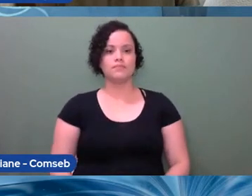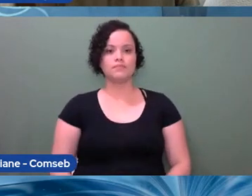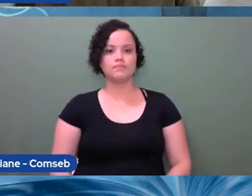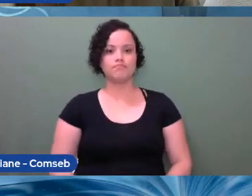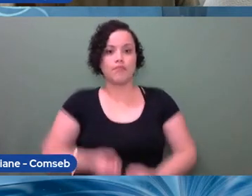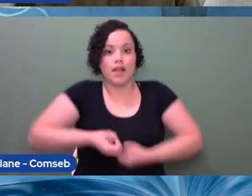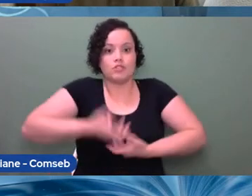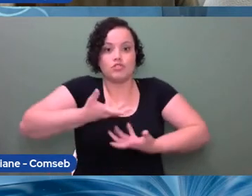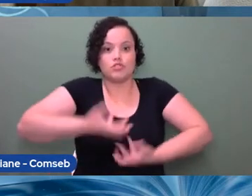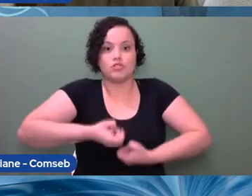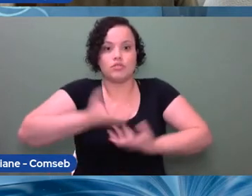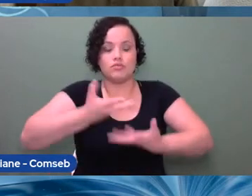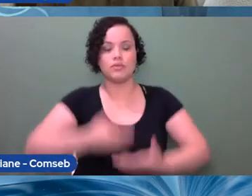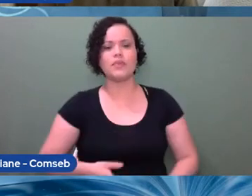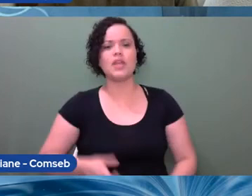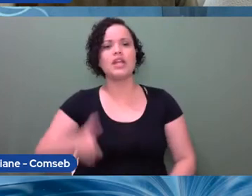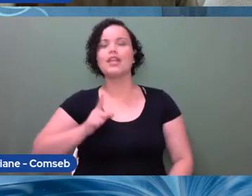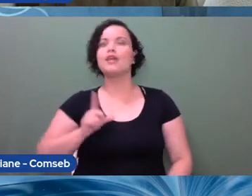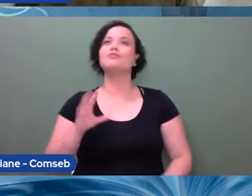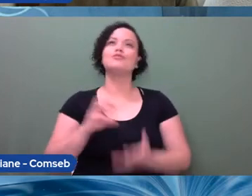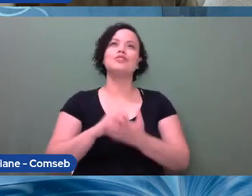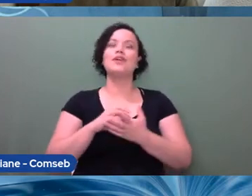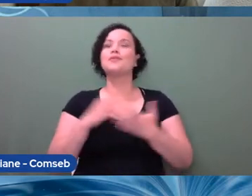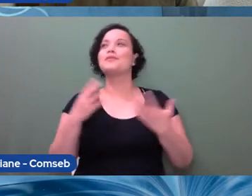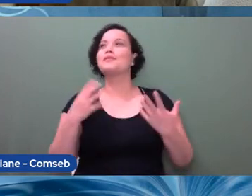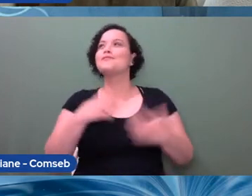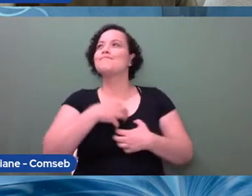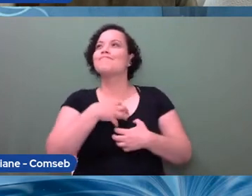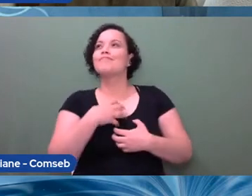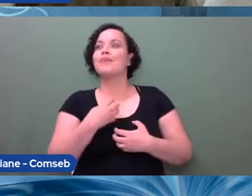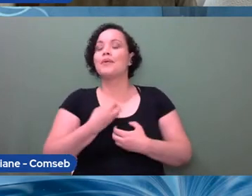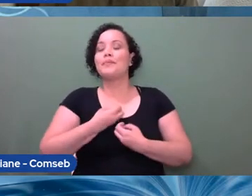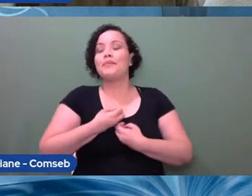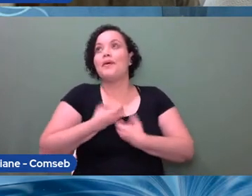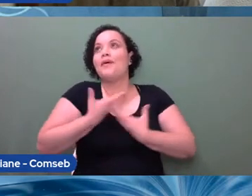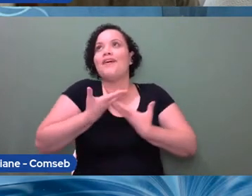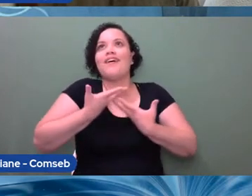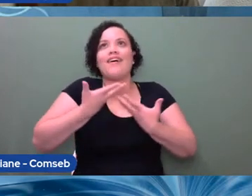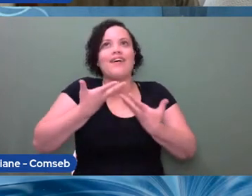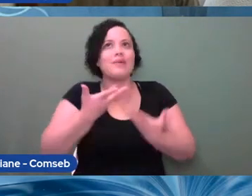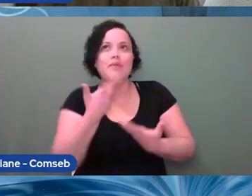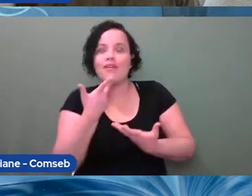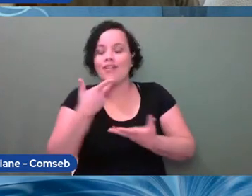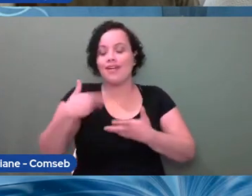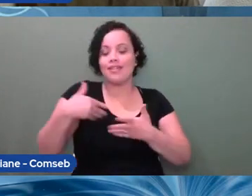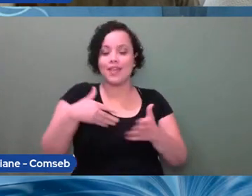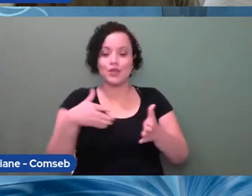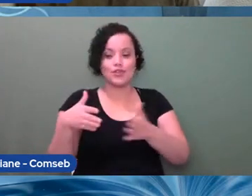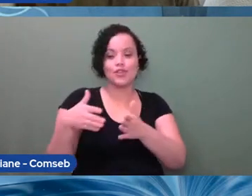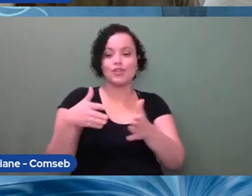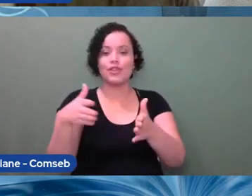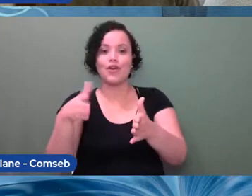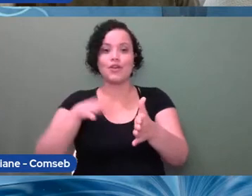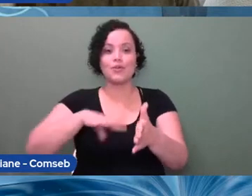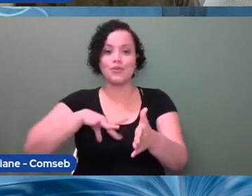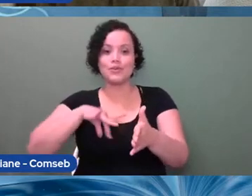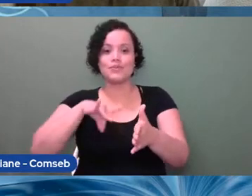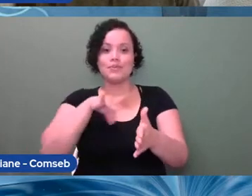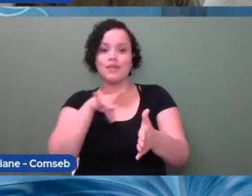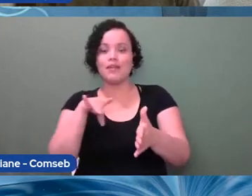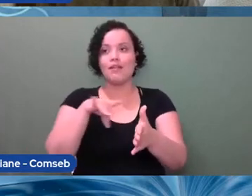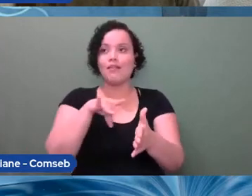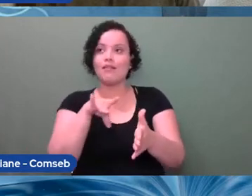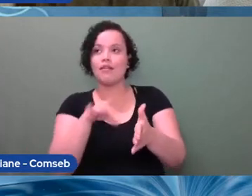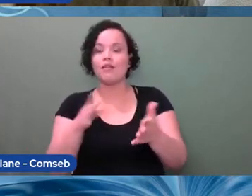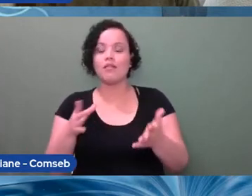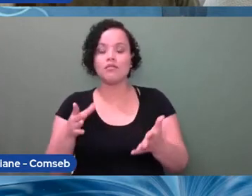temos uma forma muito poética de referir-se a essa trajetória do espírito com E minúsculo até